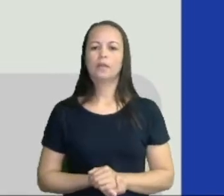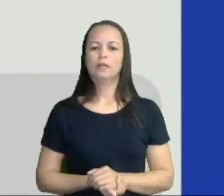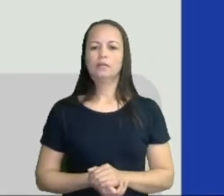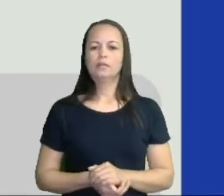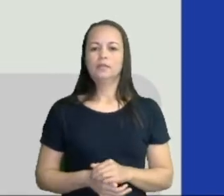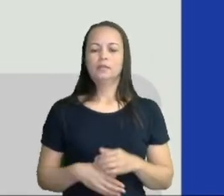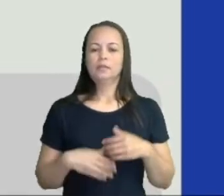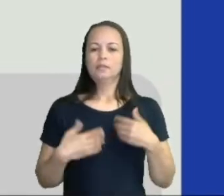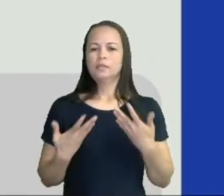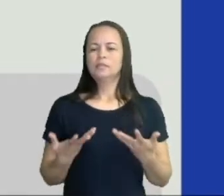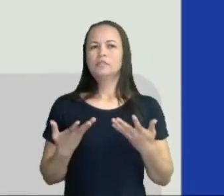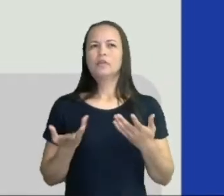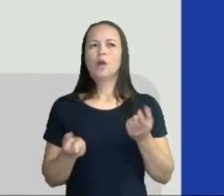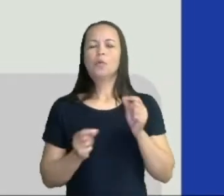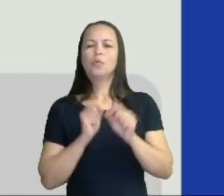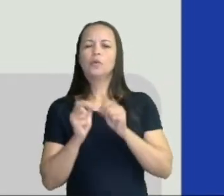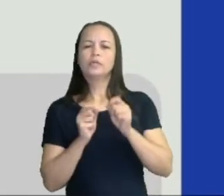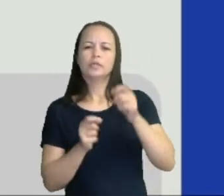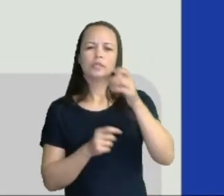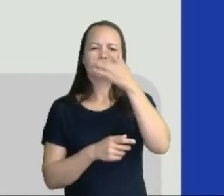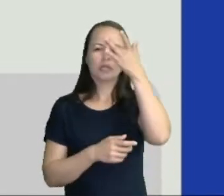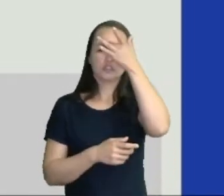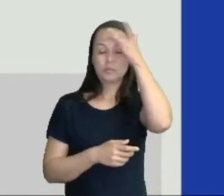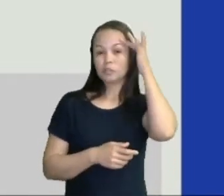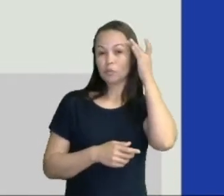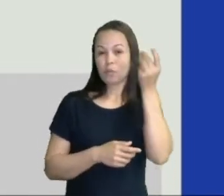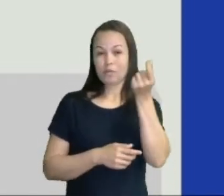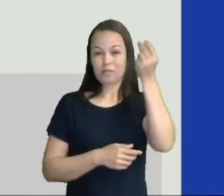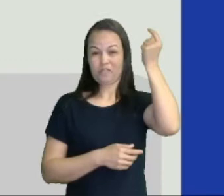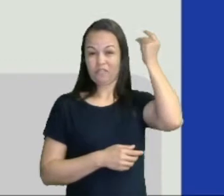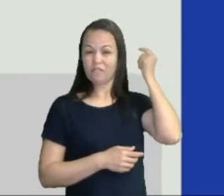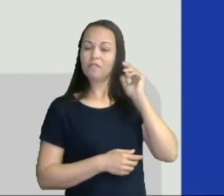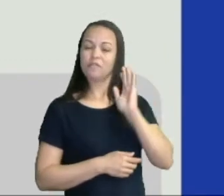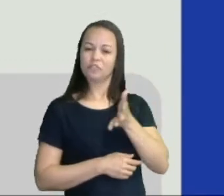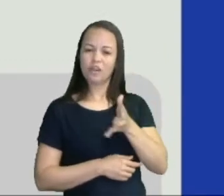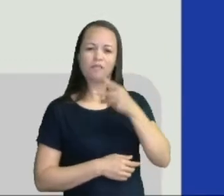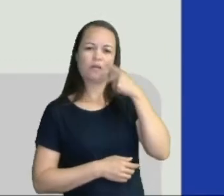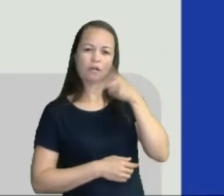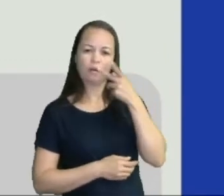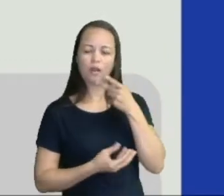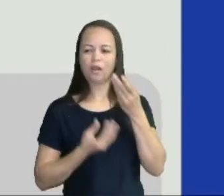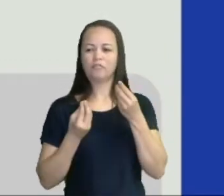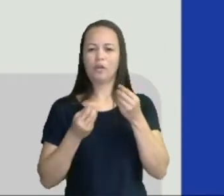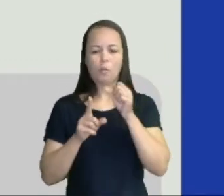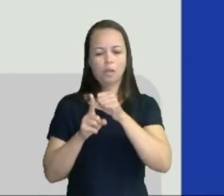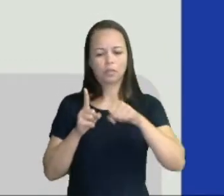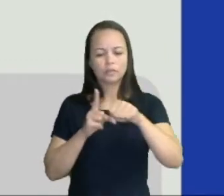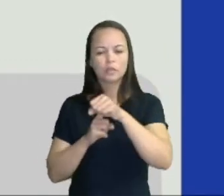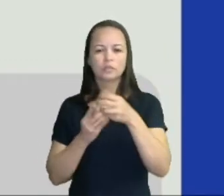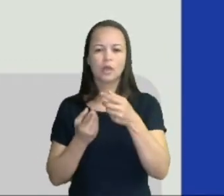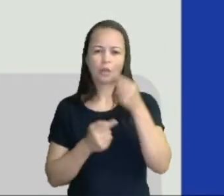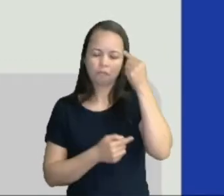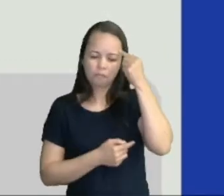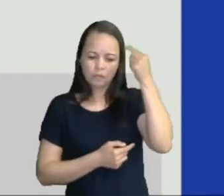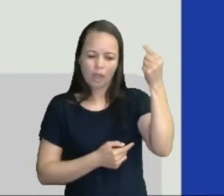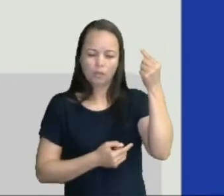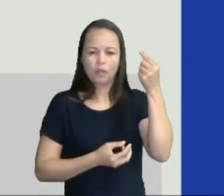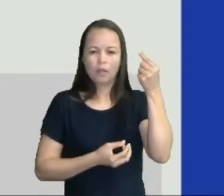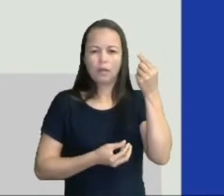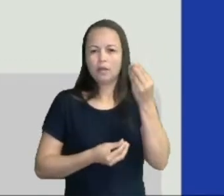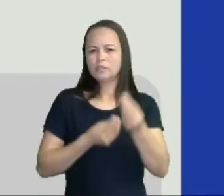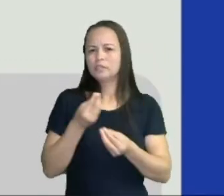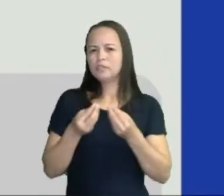decifrar o que os antigos já falavam sobre organização social, para ele dava a ideia